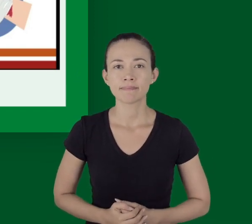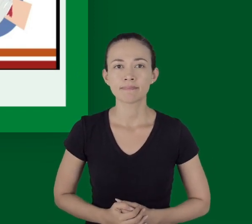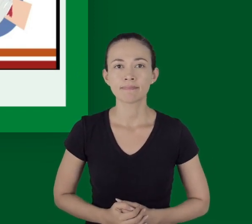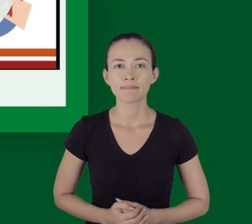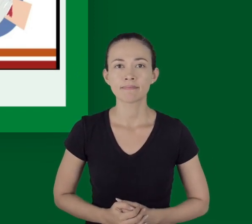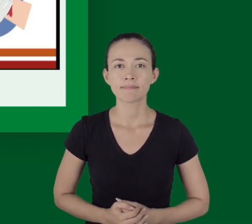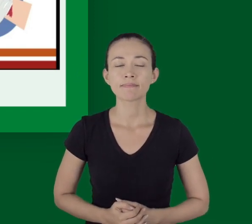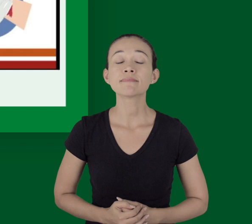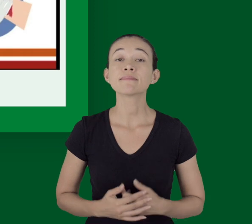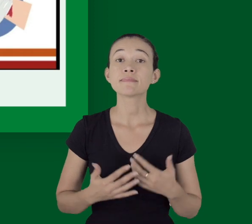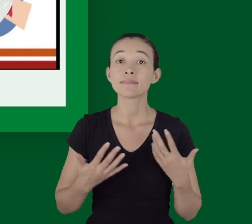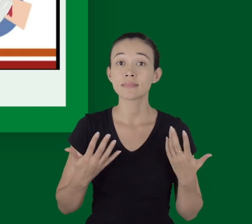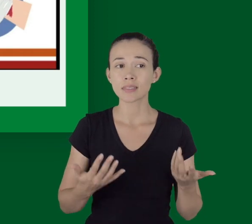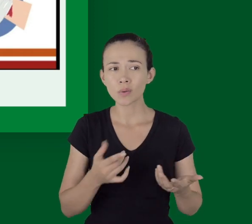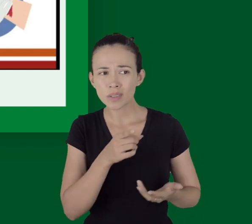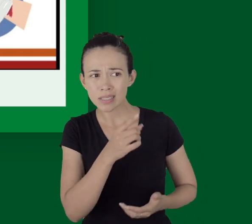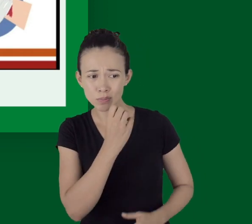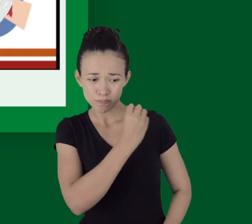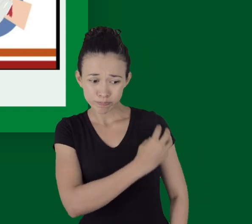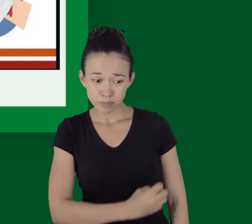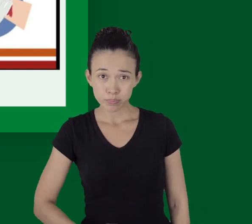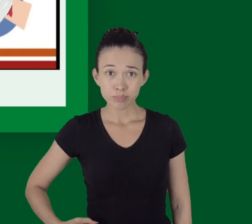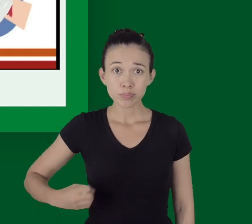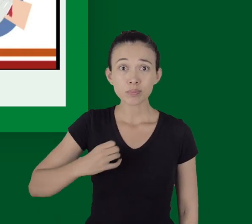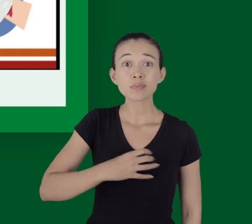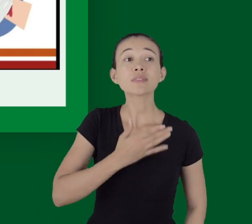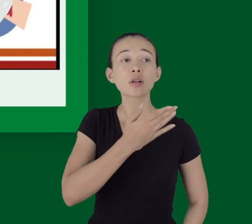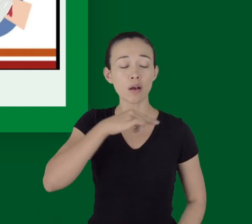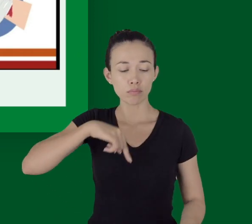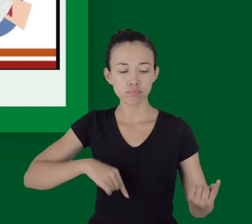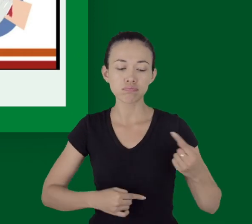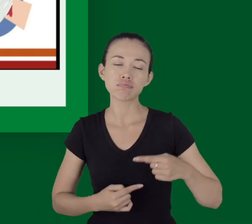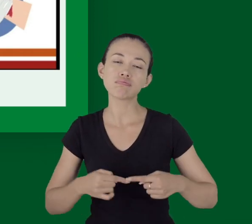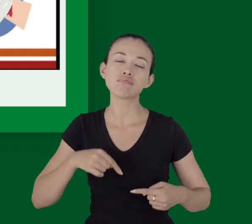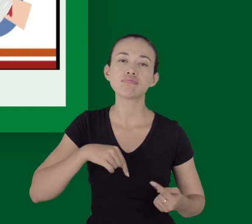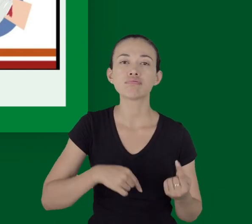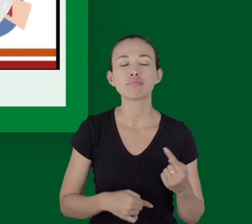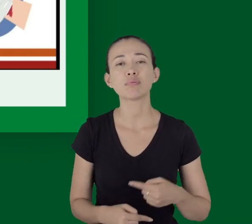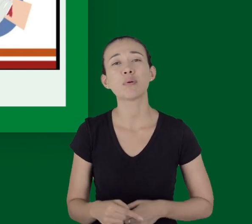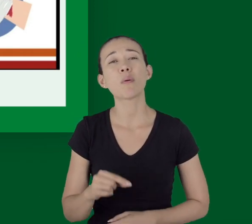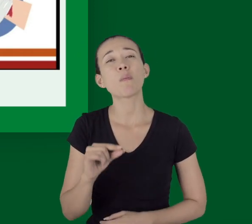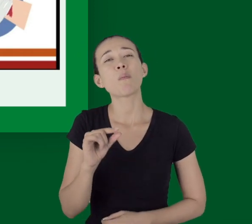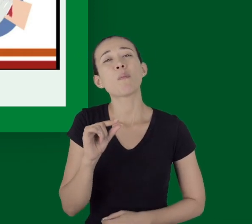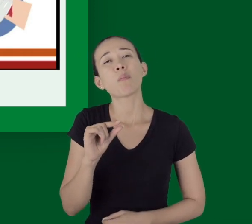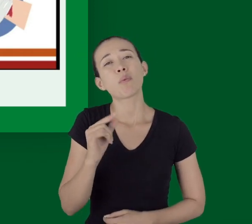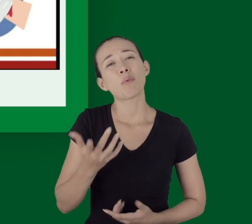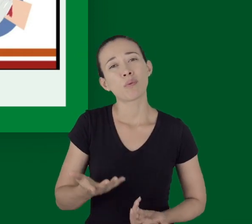eu tenho hipofluxo cerebral e eu preciso intervir o mais precocemente possível,